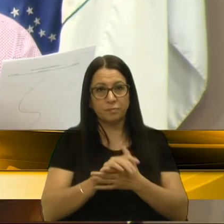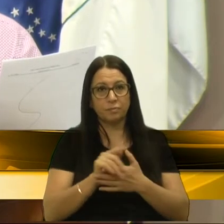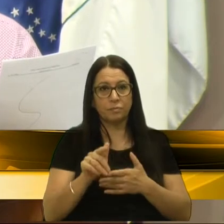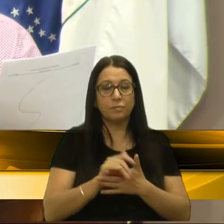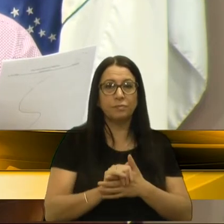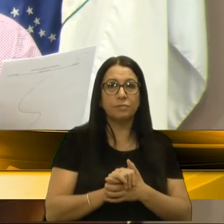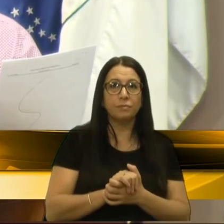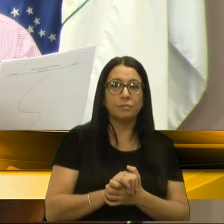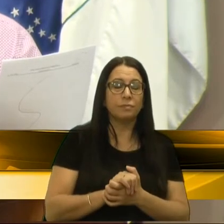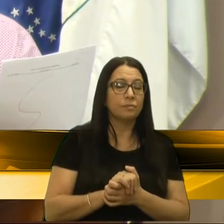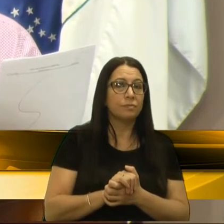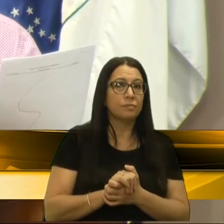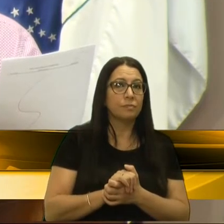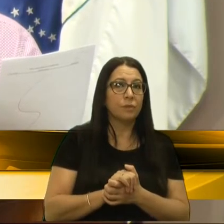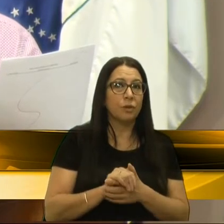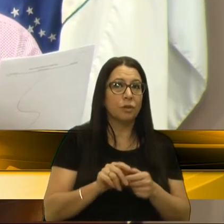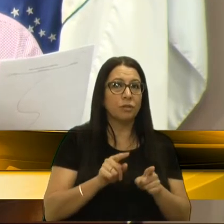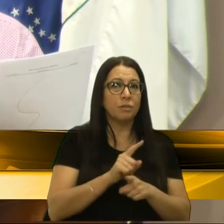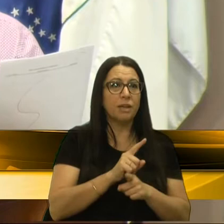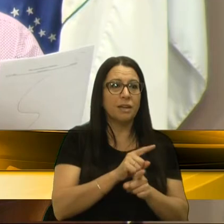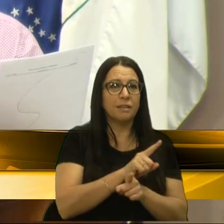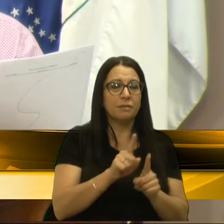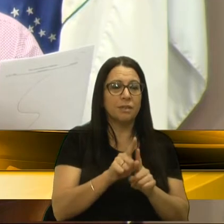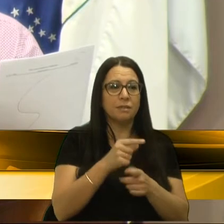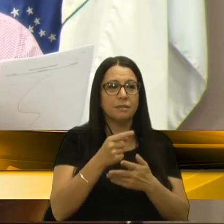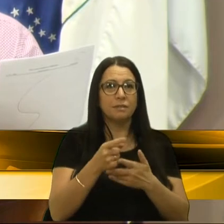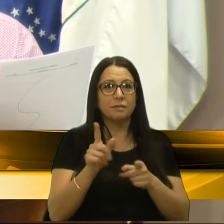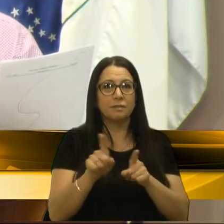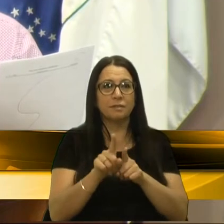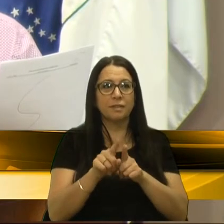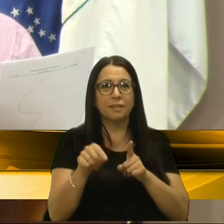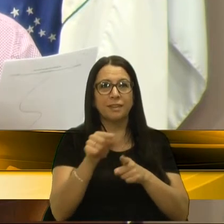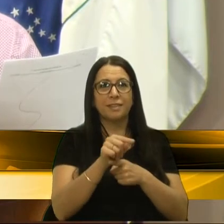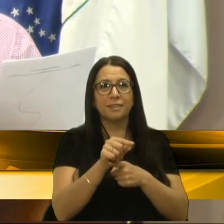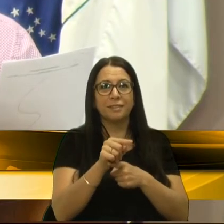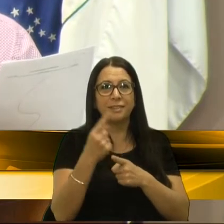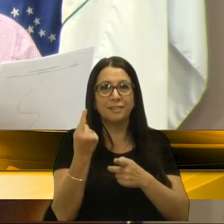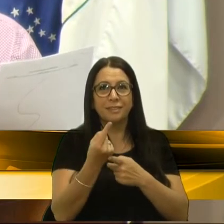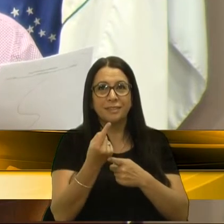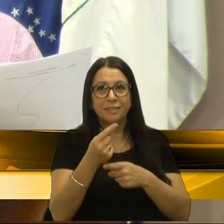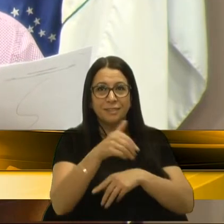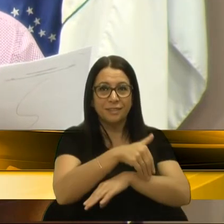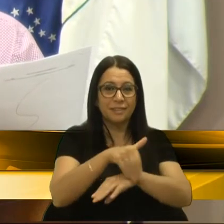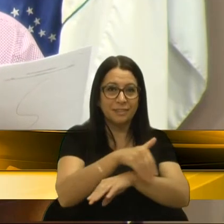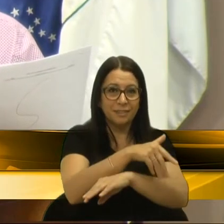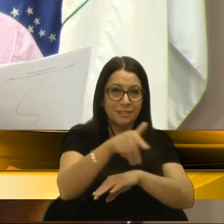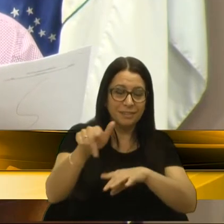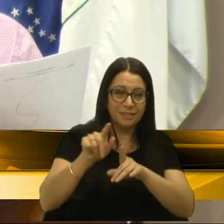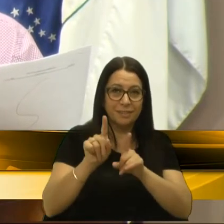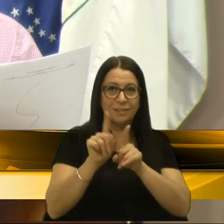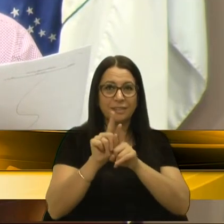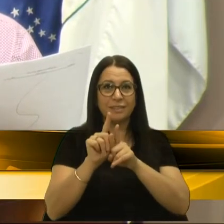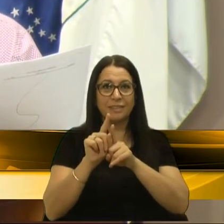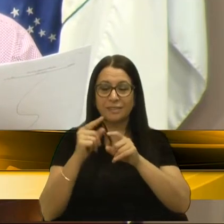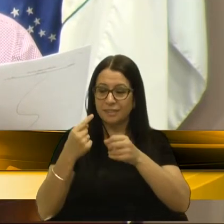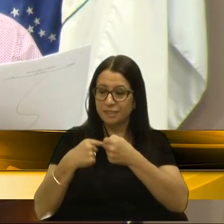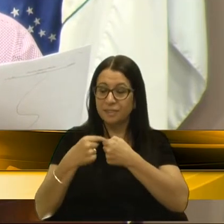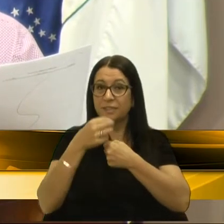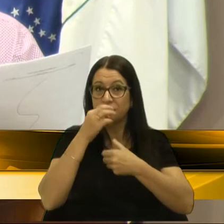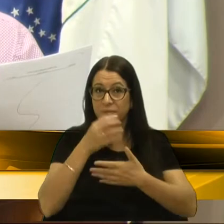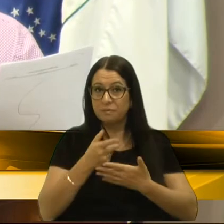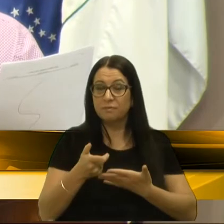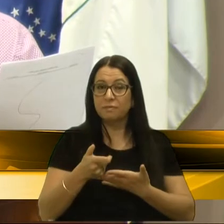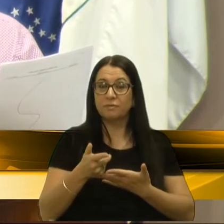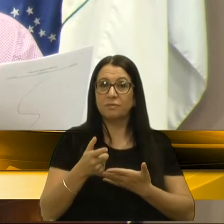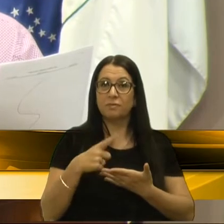e jurídicas para urbanização, manutenção e conservação de ruas da nossa Caxias do Sul,